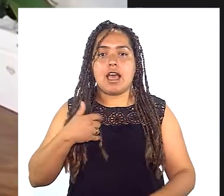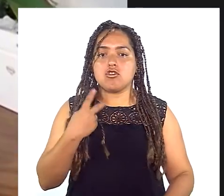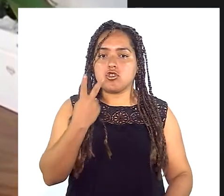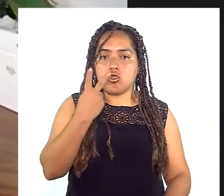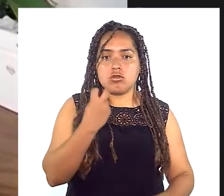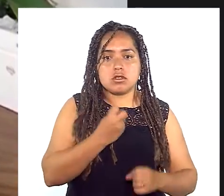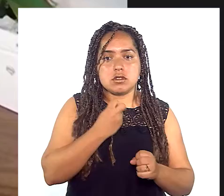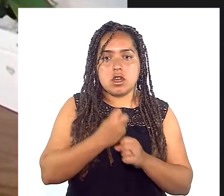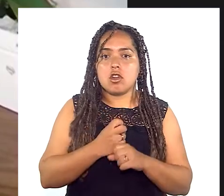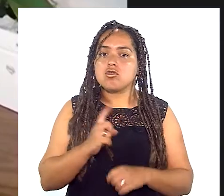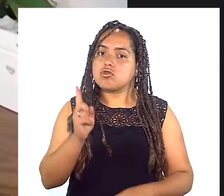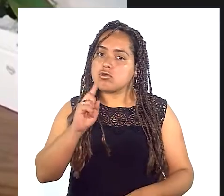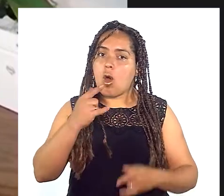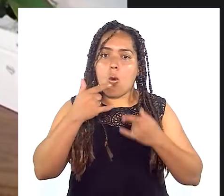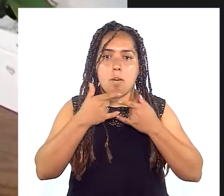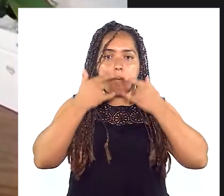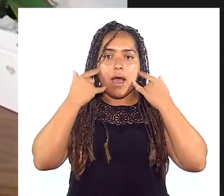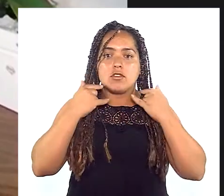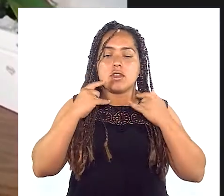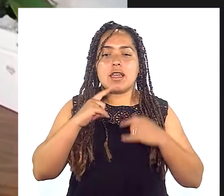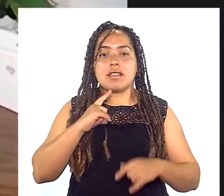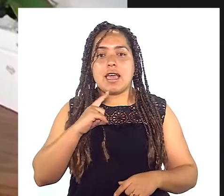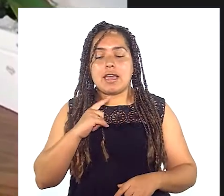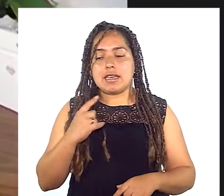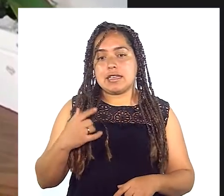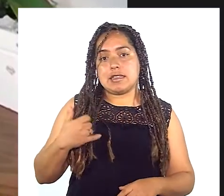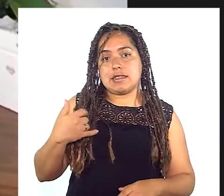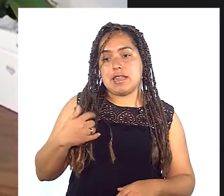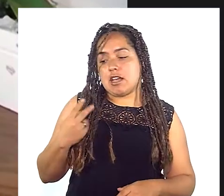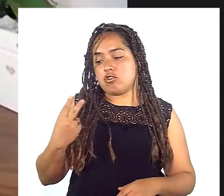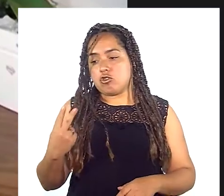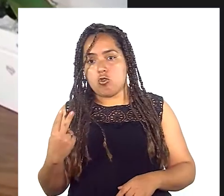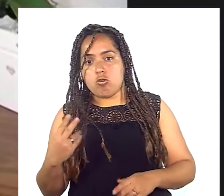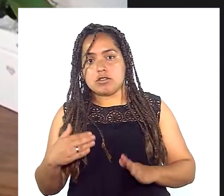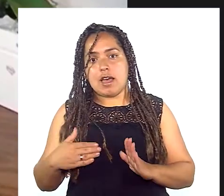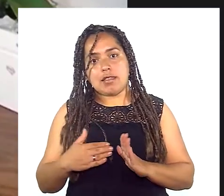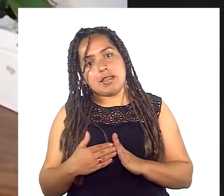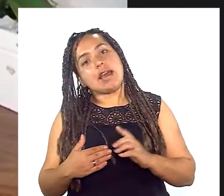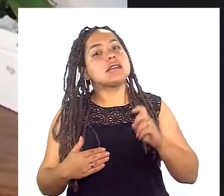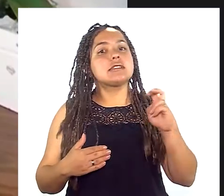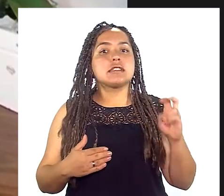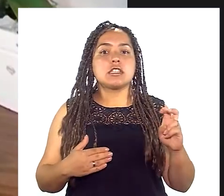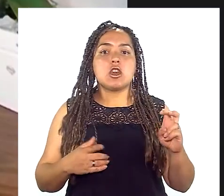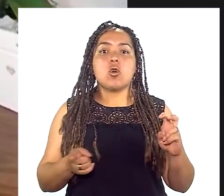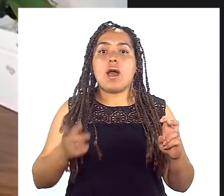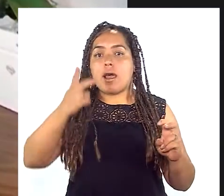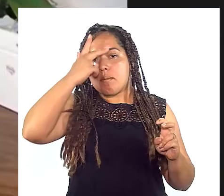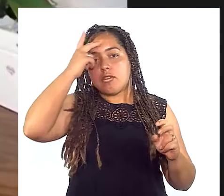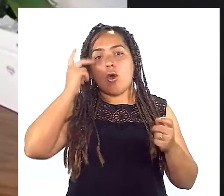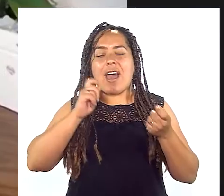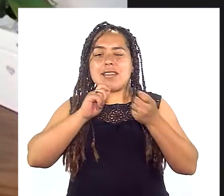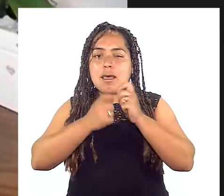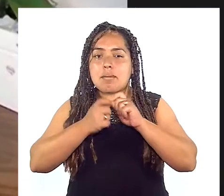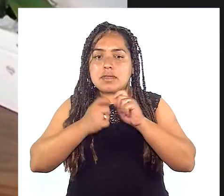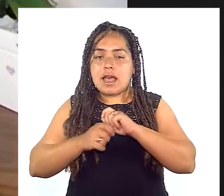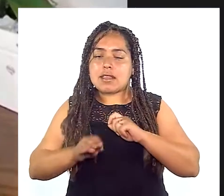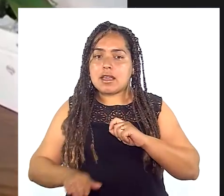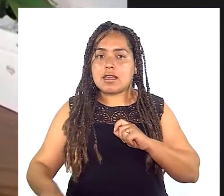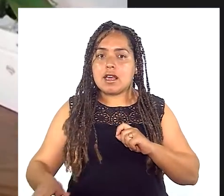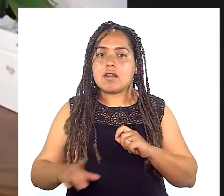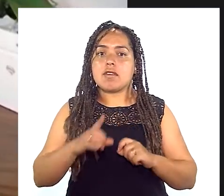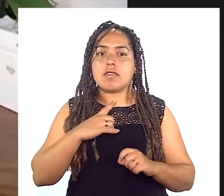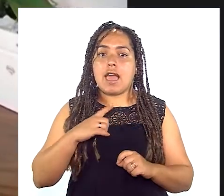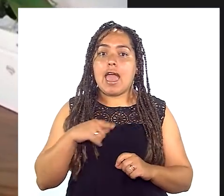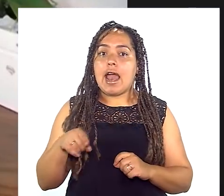anos não é recomendado o uso de máscaras para crianças. Entre 2 a 5 anos é recomendado naqueles casos em que a criança já está